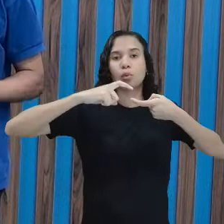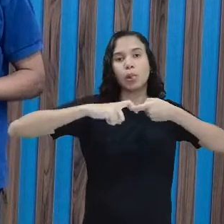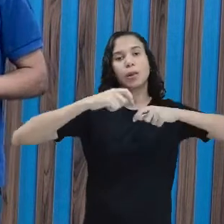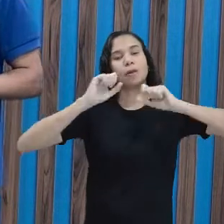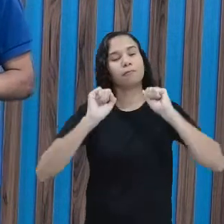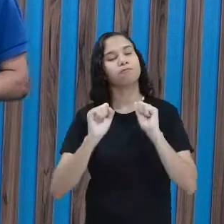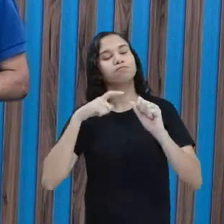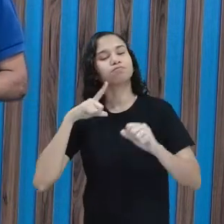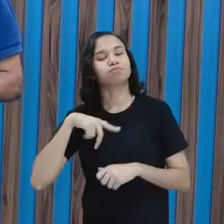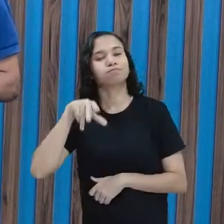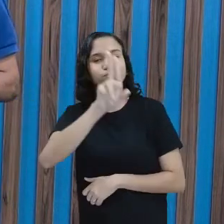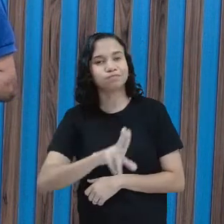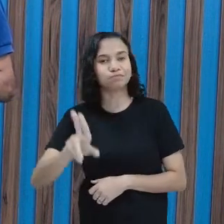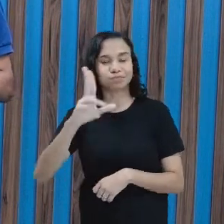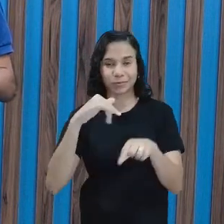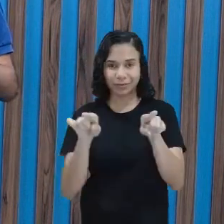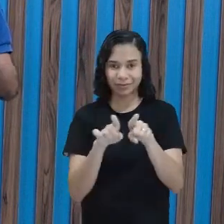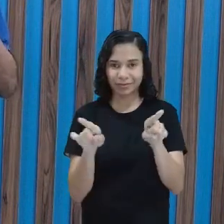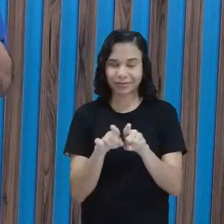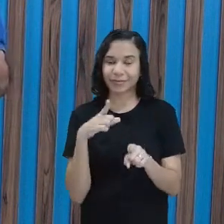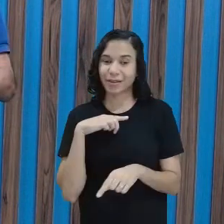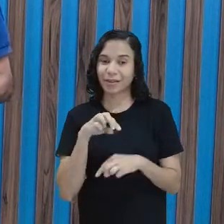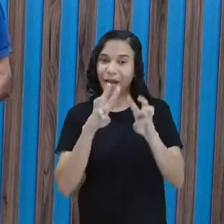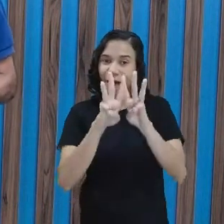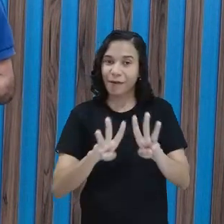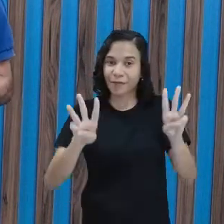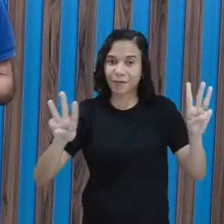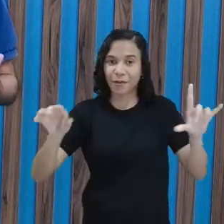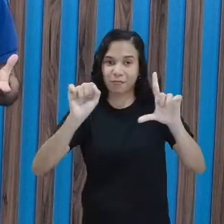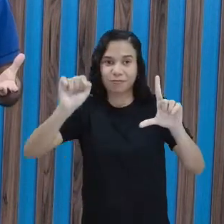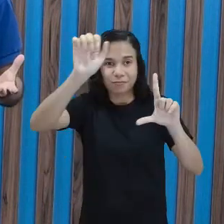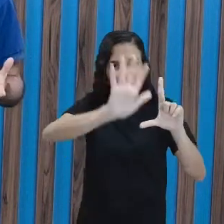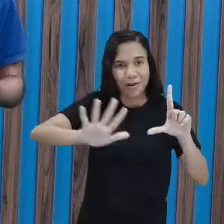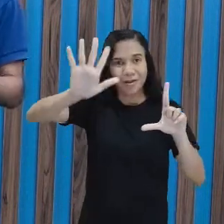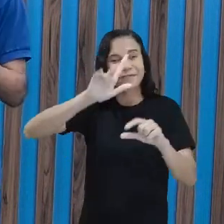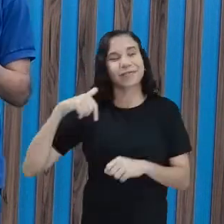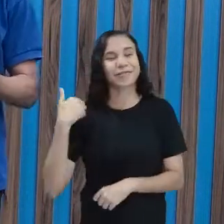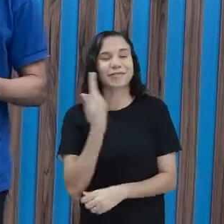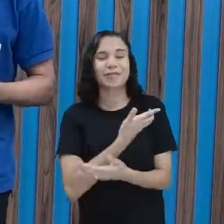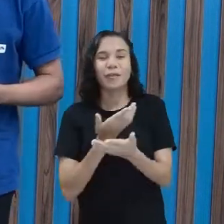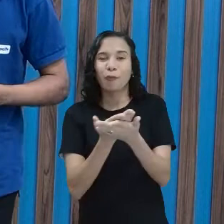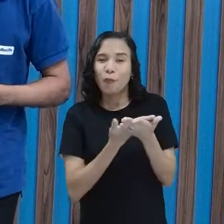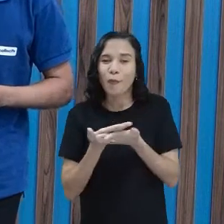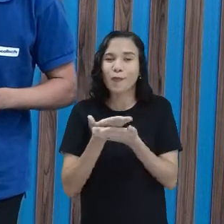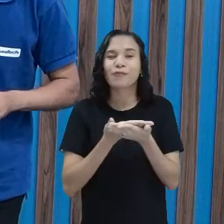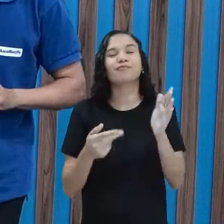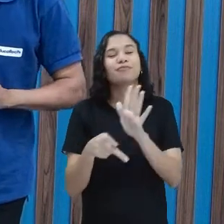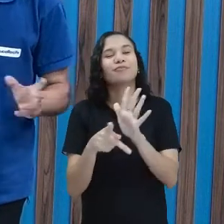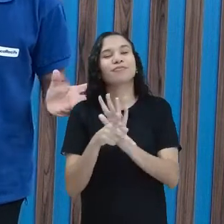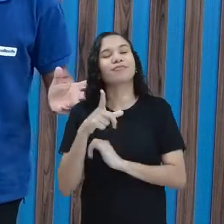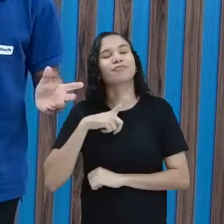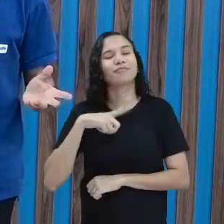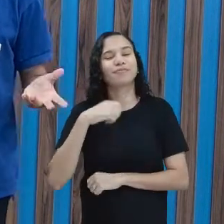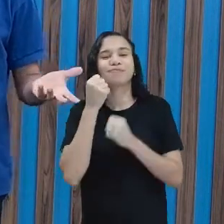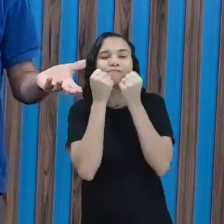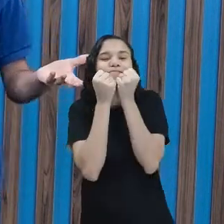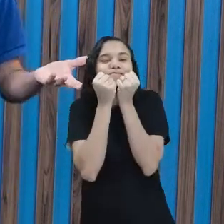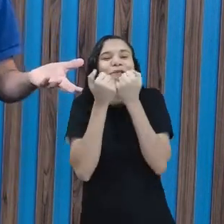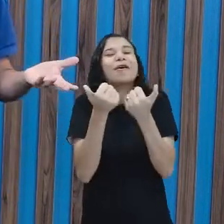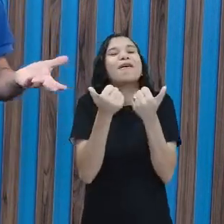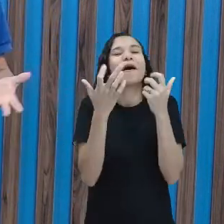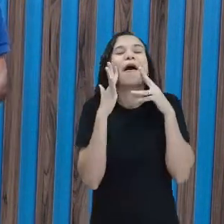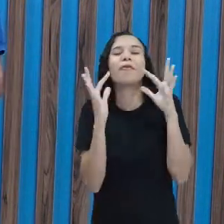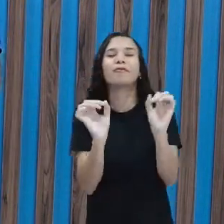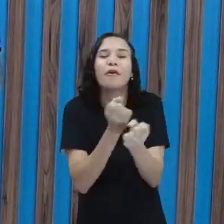conseguir entrar também de forma online, aí conversar com o Ricardinho no chat também, numa boa, sem problema nenhum. Olha,